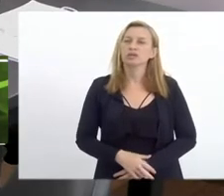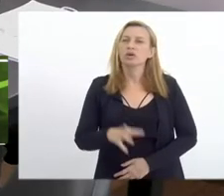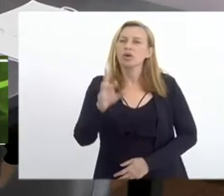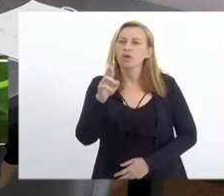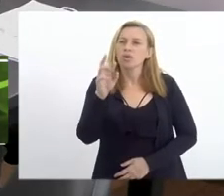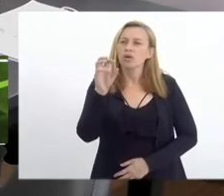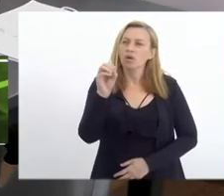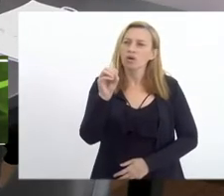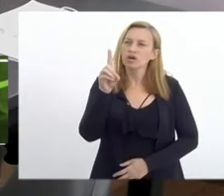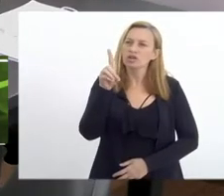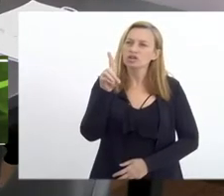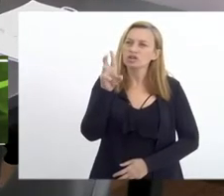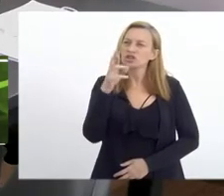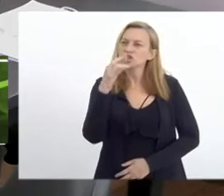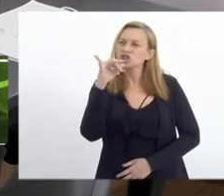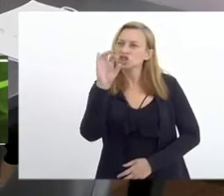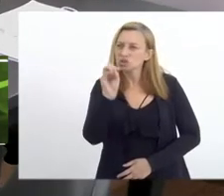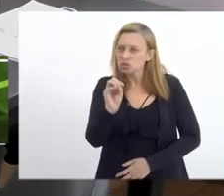Rodrigo, pode falar, Rodrigo.